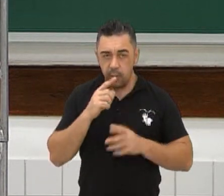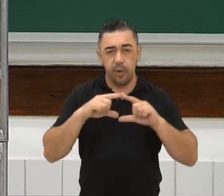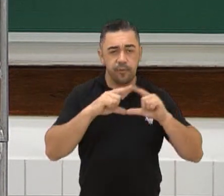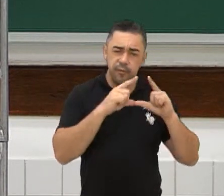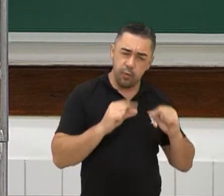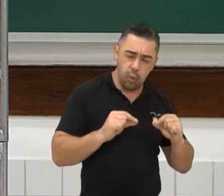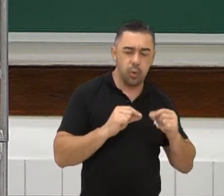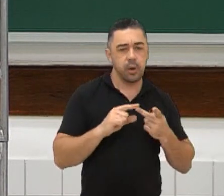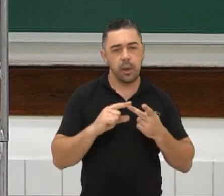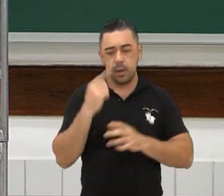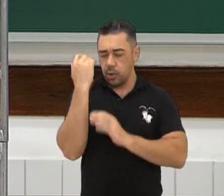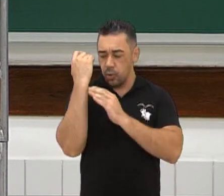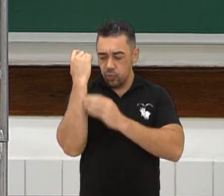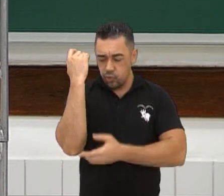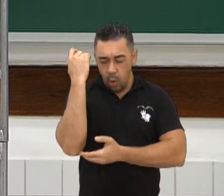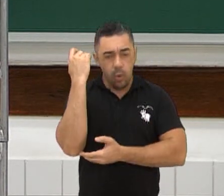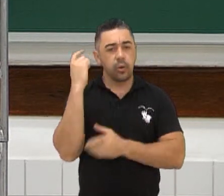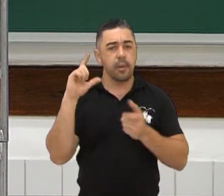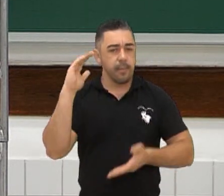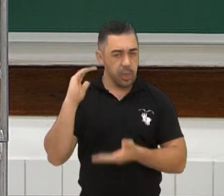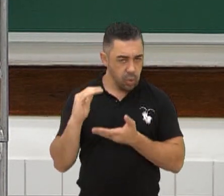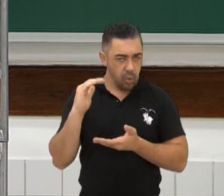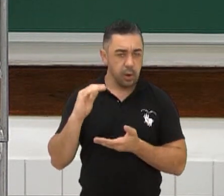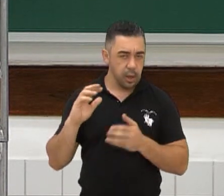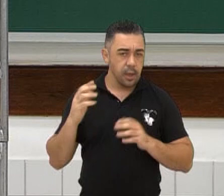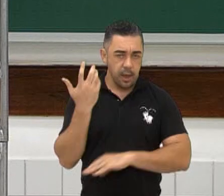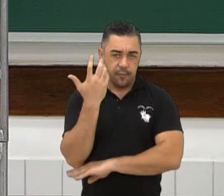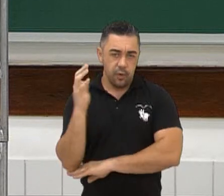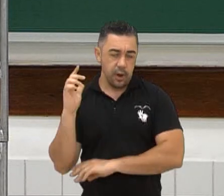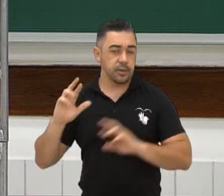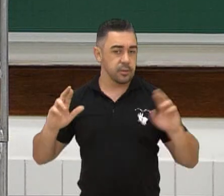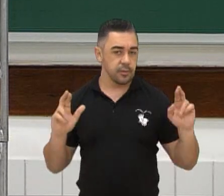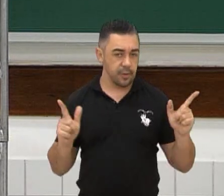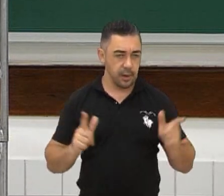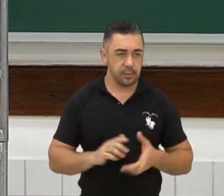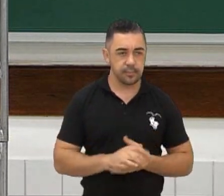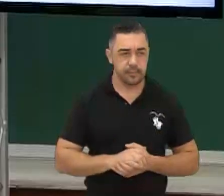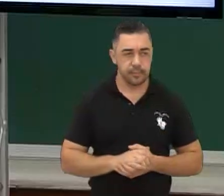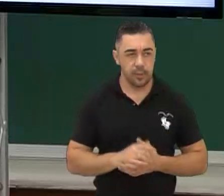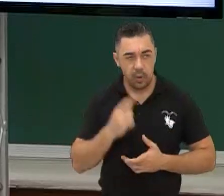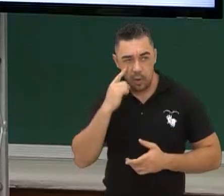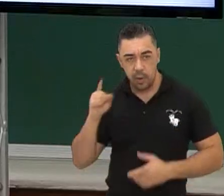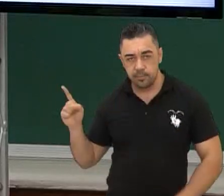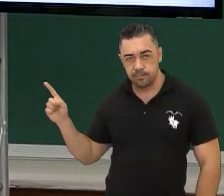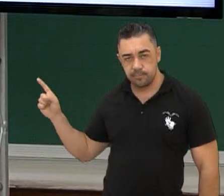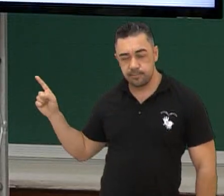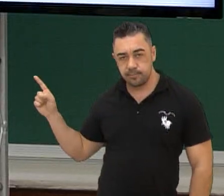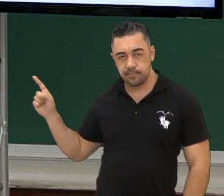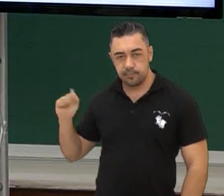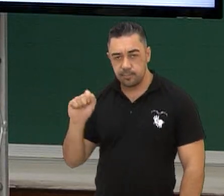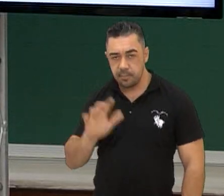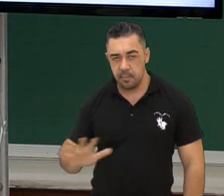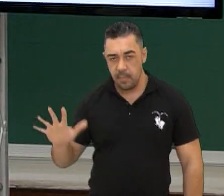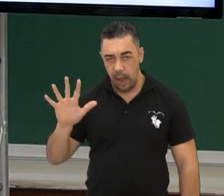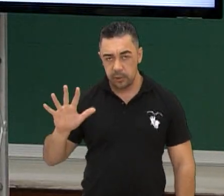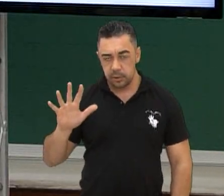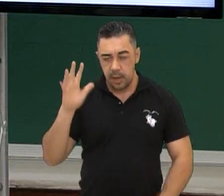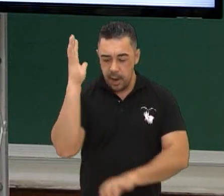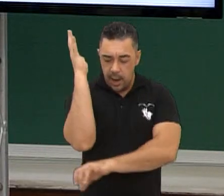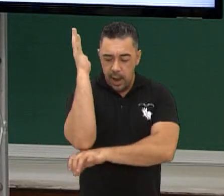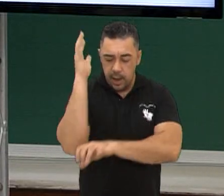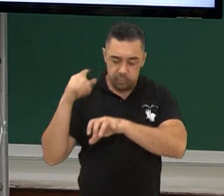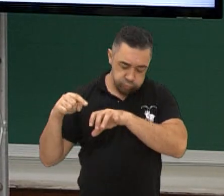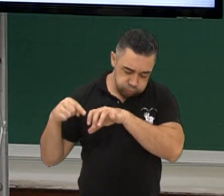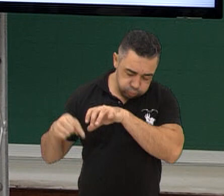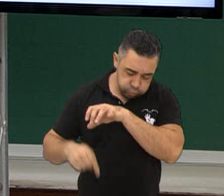troncos, para evitar a perda de água. Tá? Então, são florestas de ponta cabeça. Então, a gente está vendo aqui, ó, raízes bem compridas e a